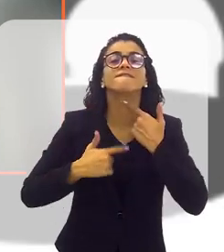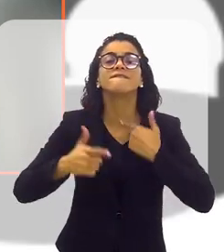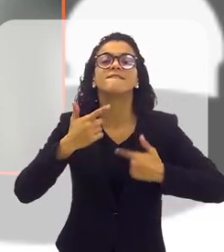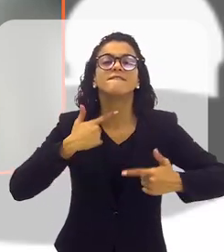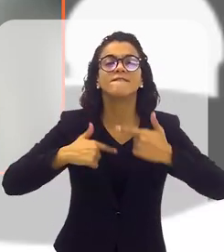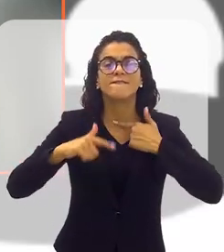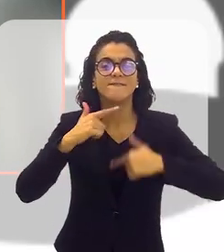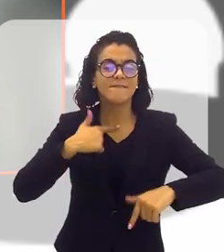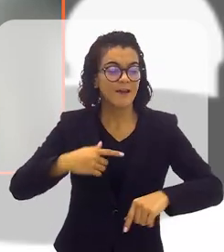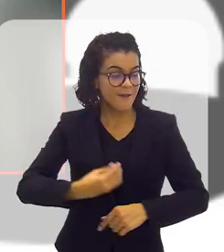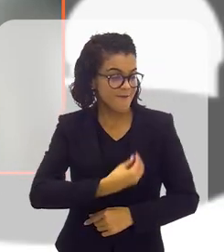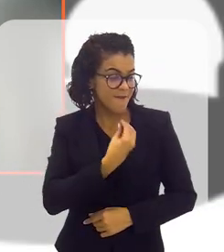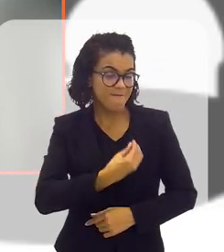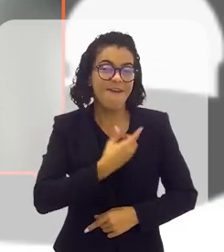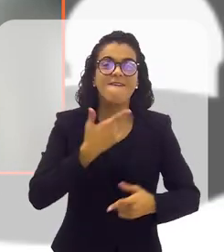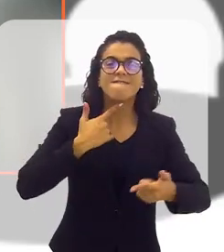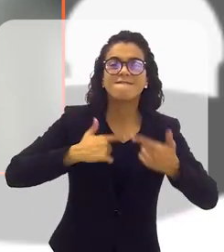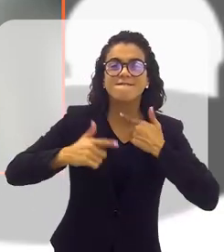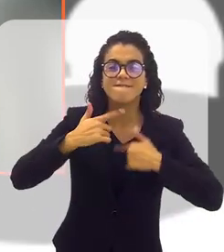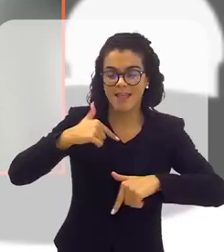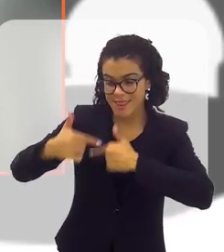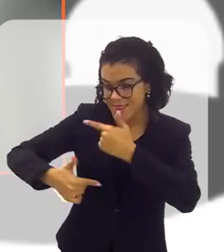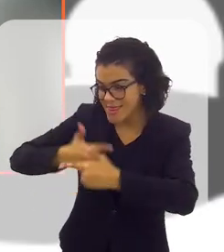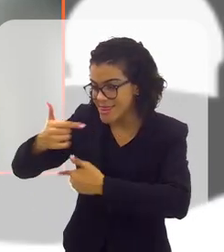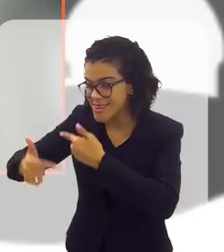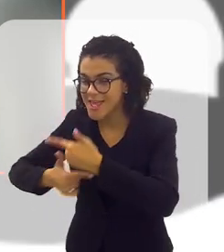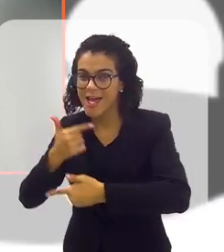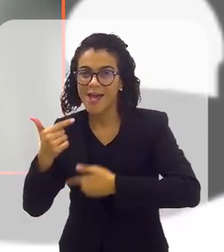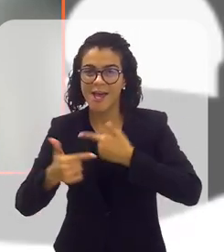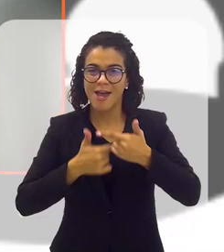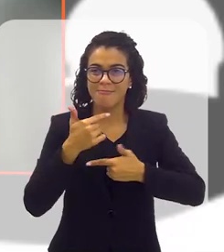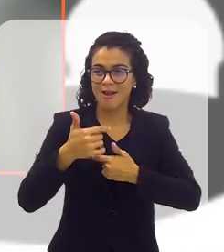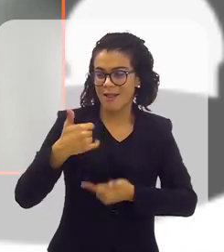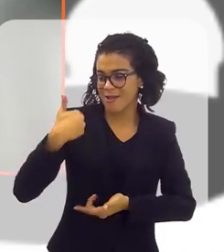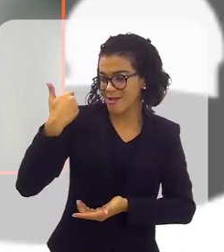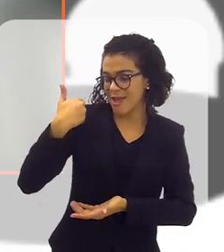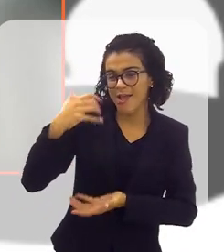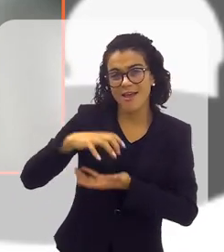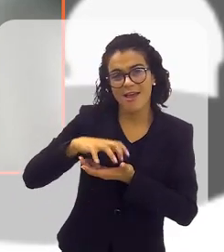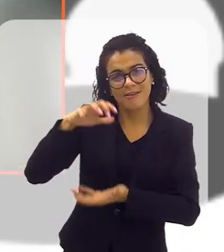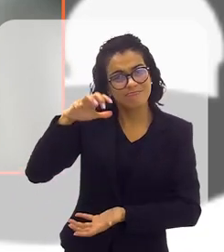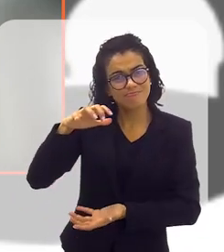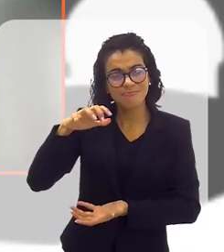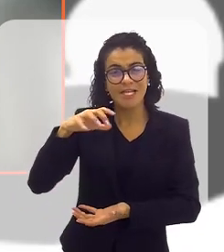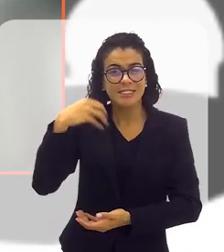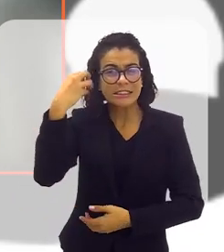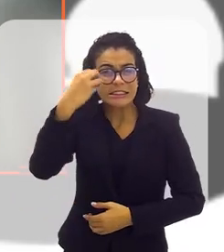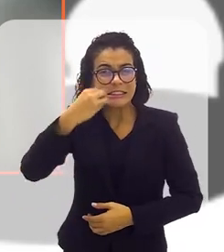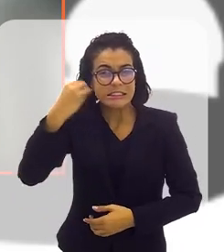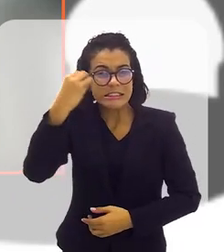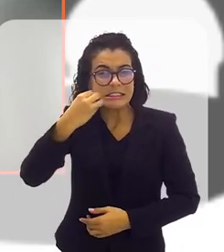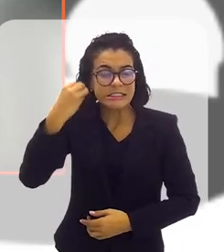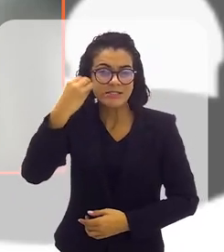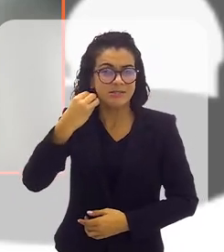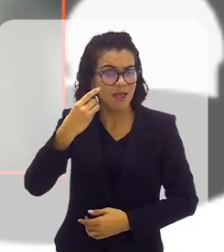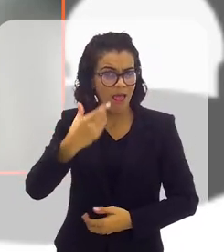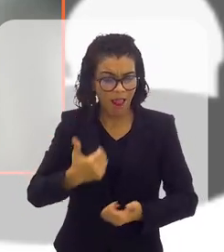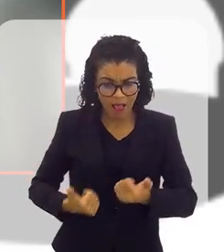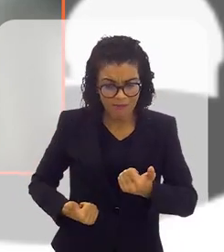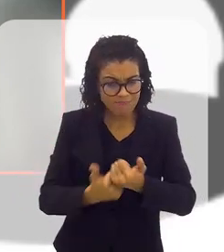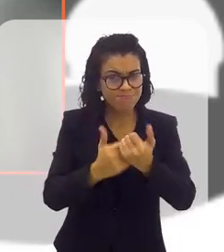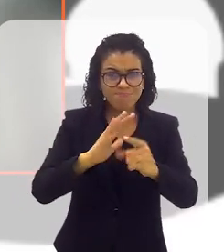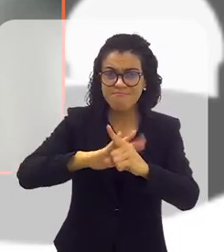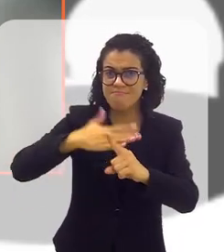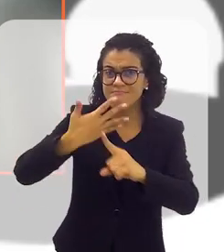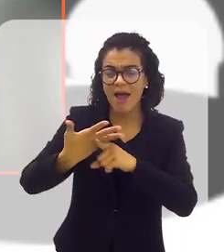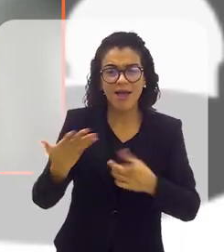com sede de viver, com sede de fazer. E essa senioridade, essa experiência dessa mulher, ela